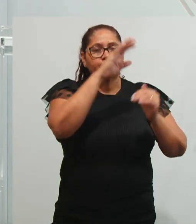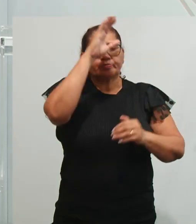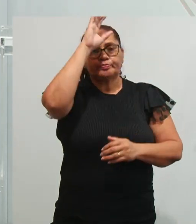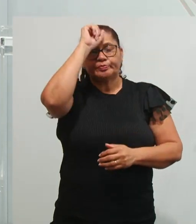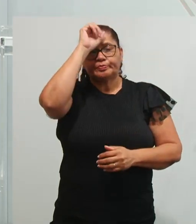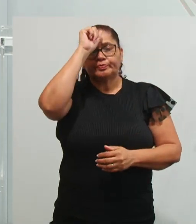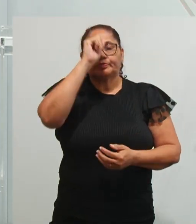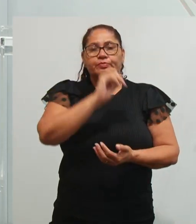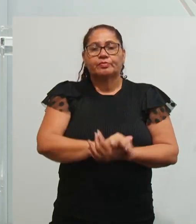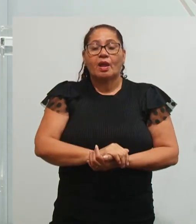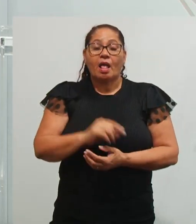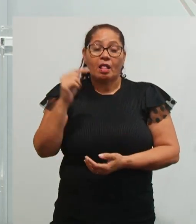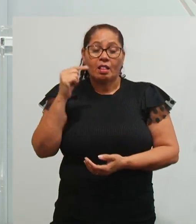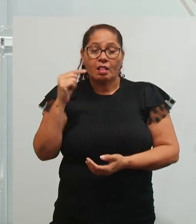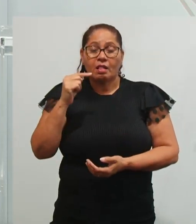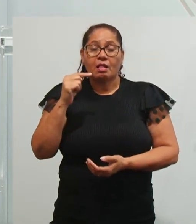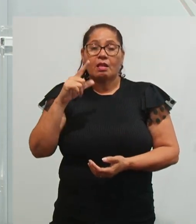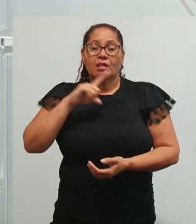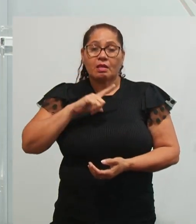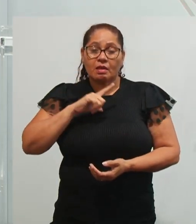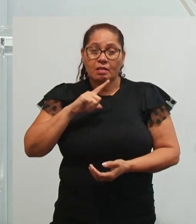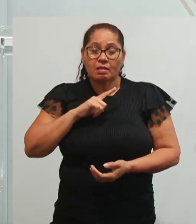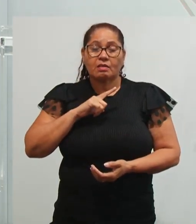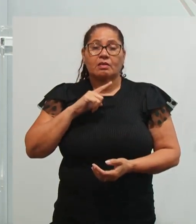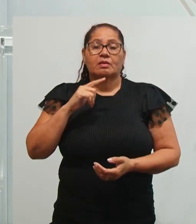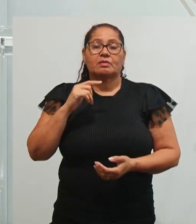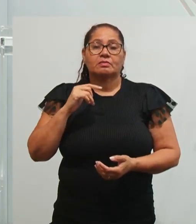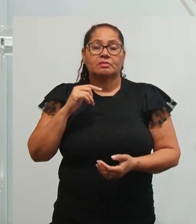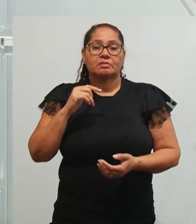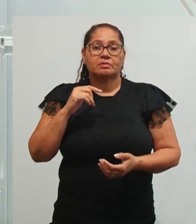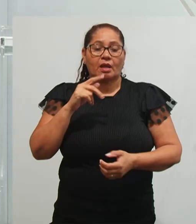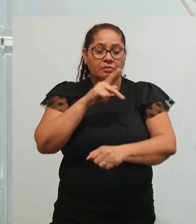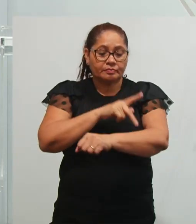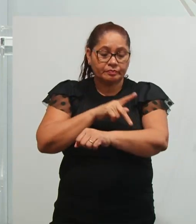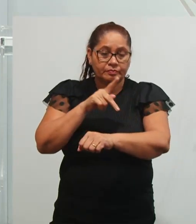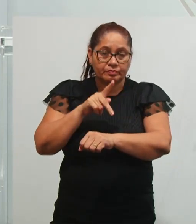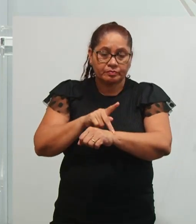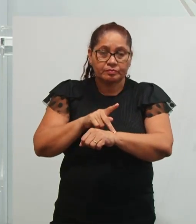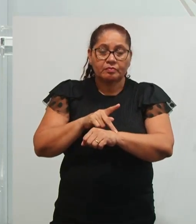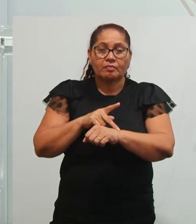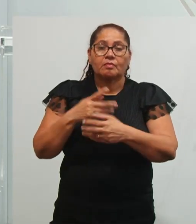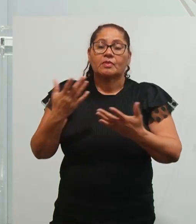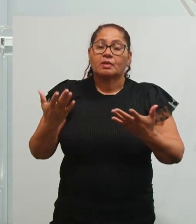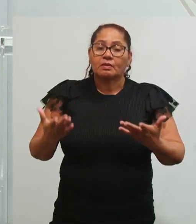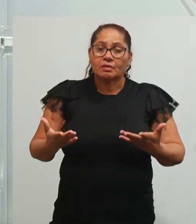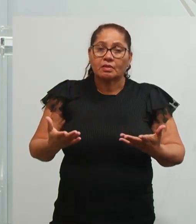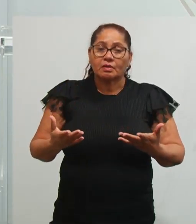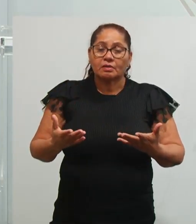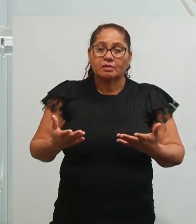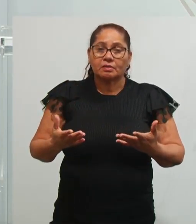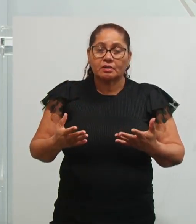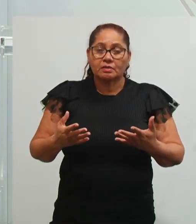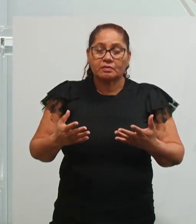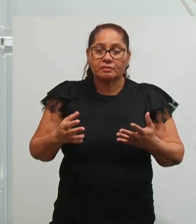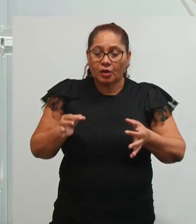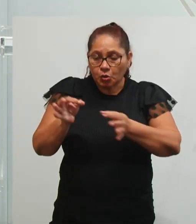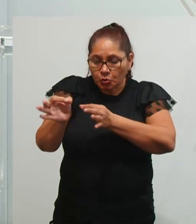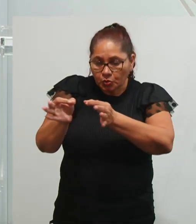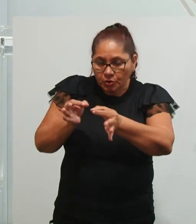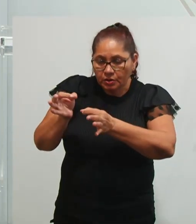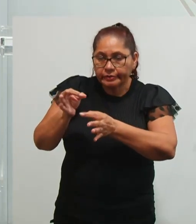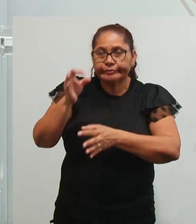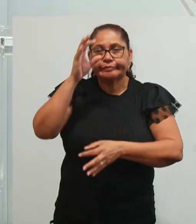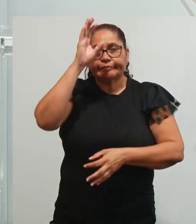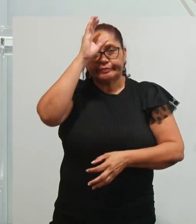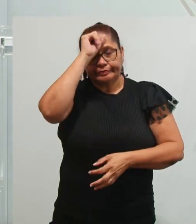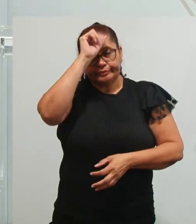aprendizagem e é nele que há a intervenção pedagógica. É através dele que eu vou regular a